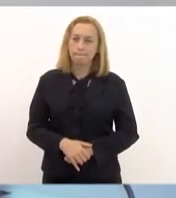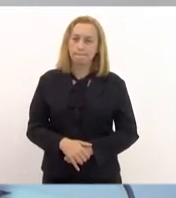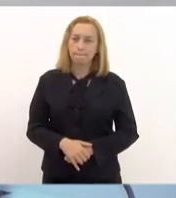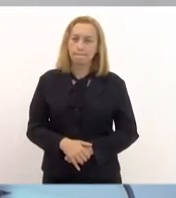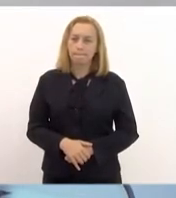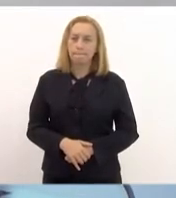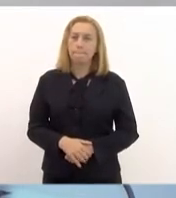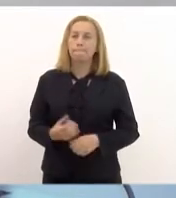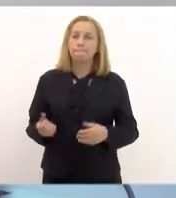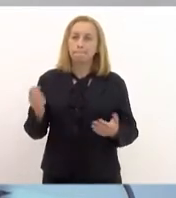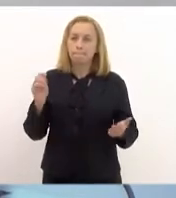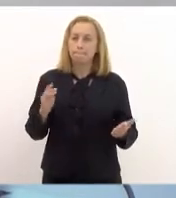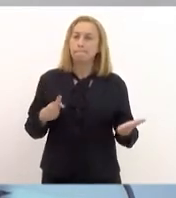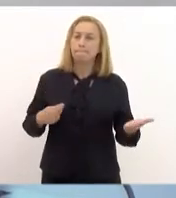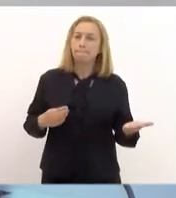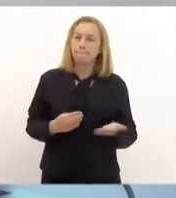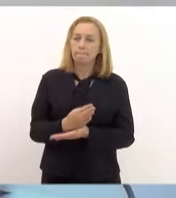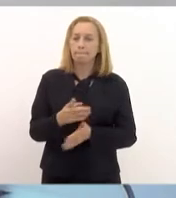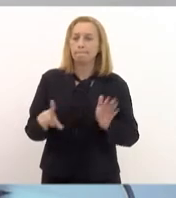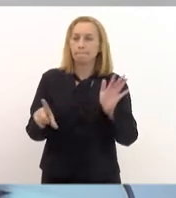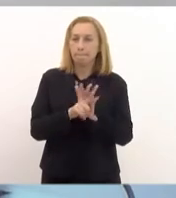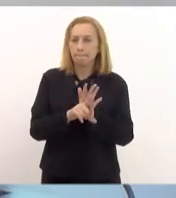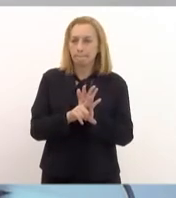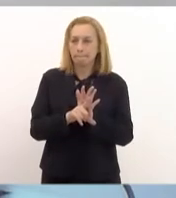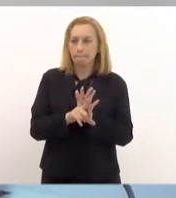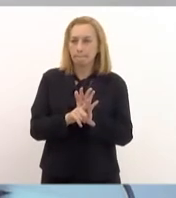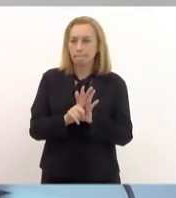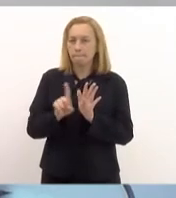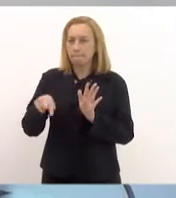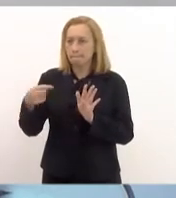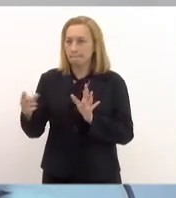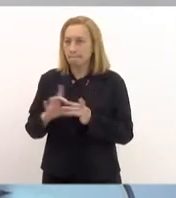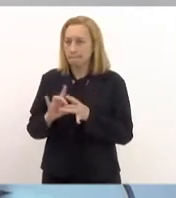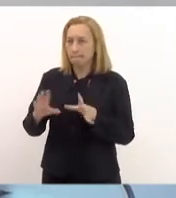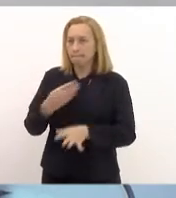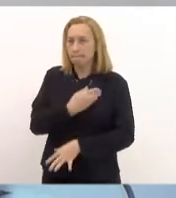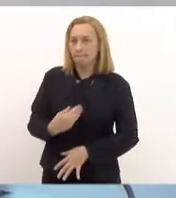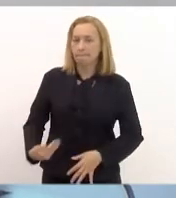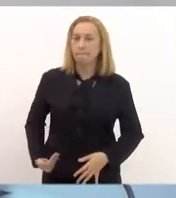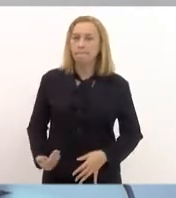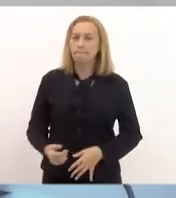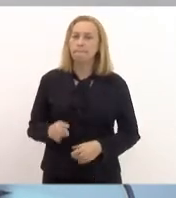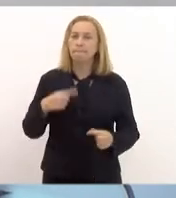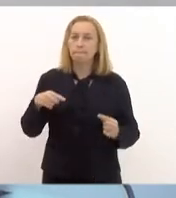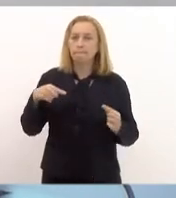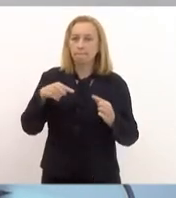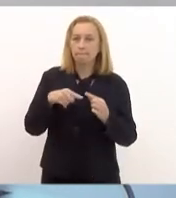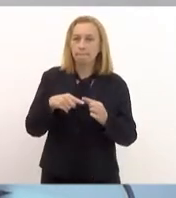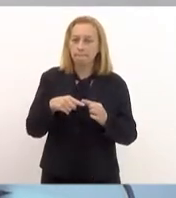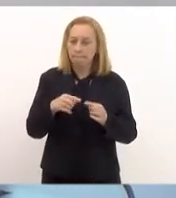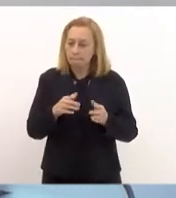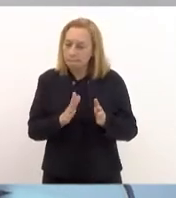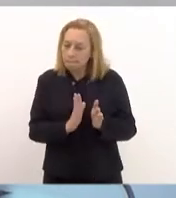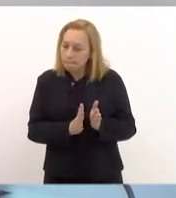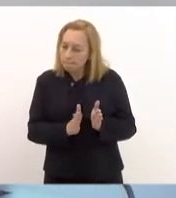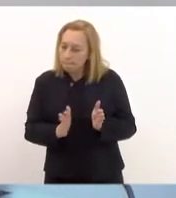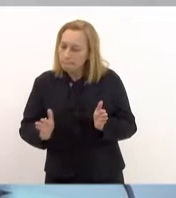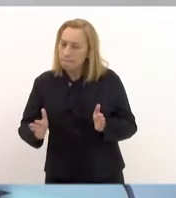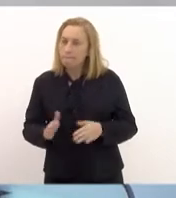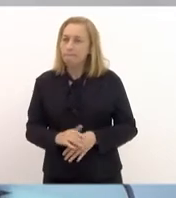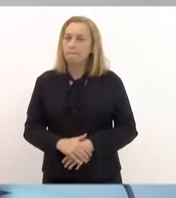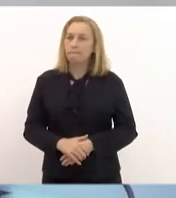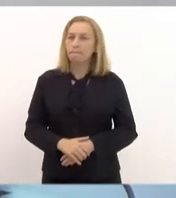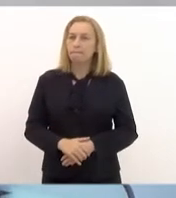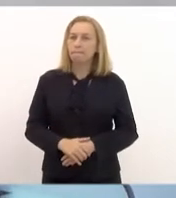uma lei aprovada para essa casa, depois da sanção do governador, o objetivo, de forma orgânica,